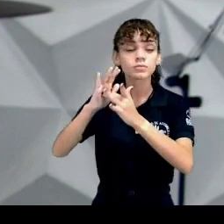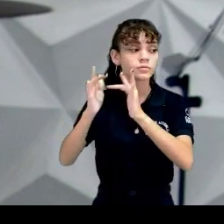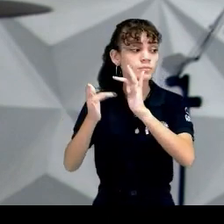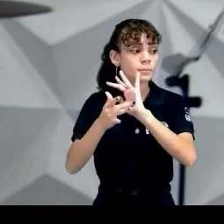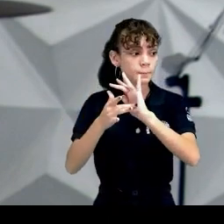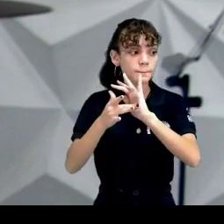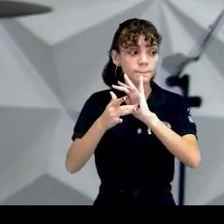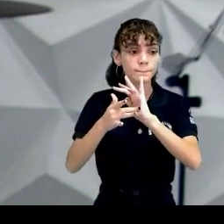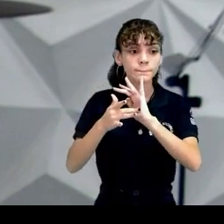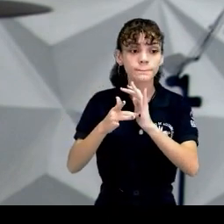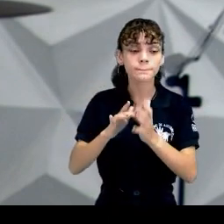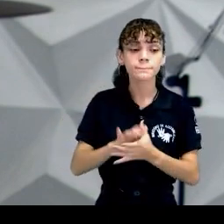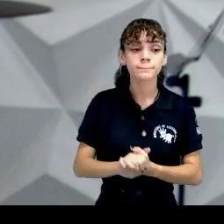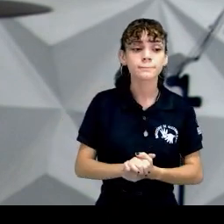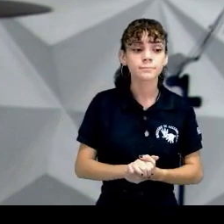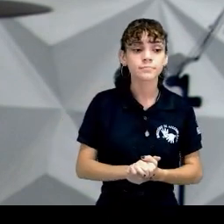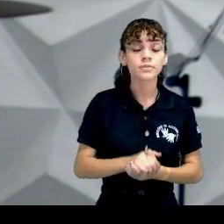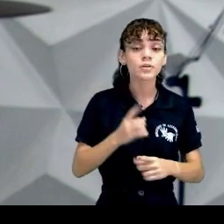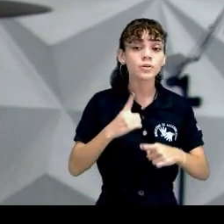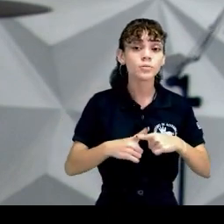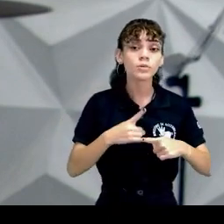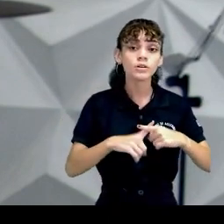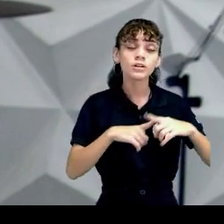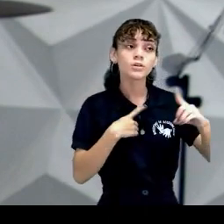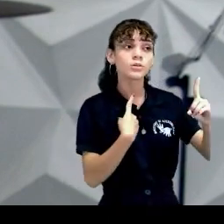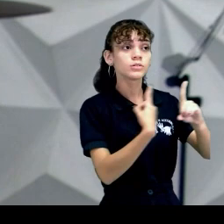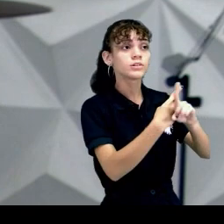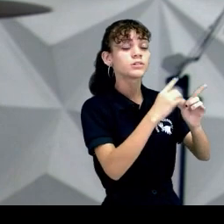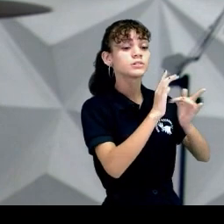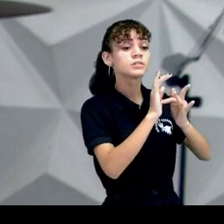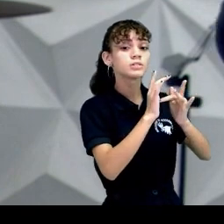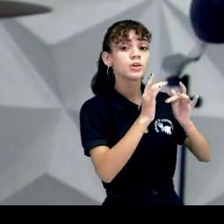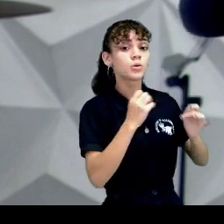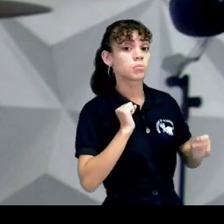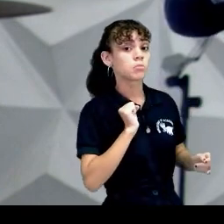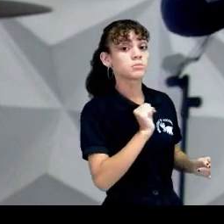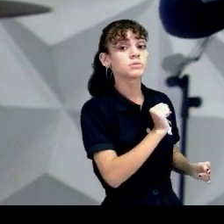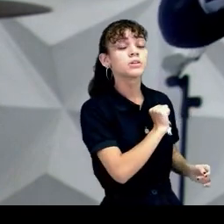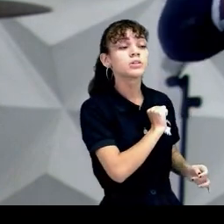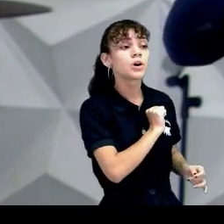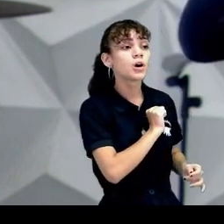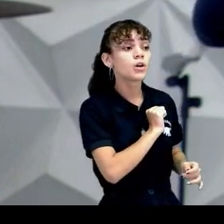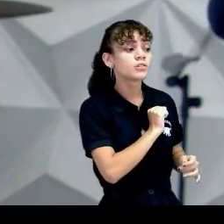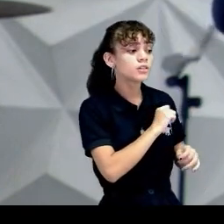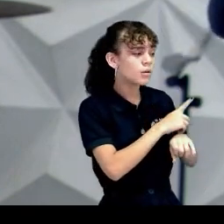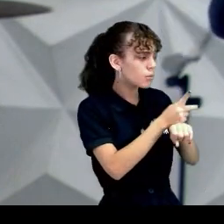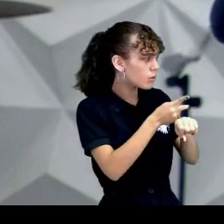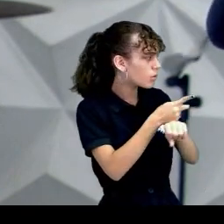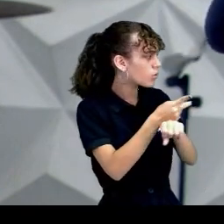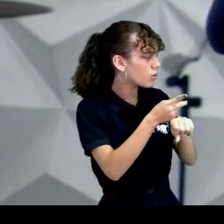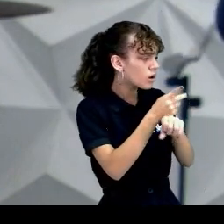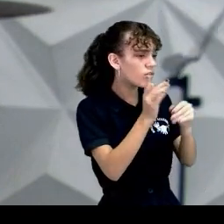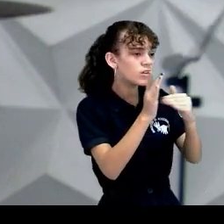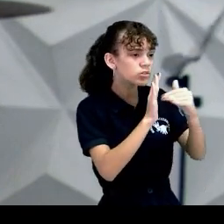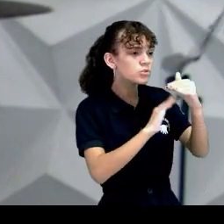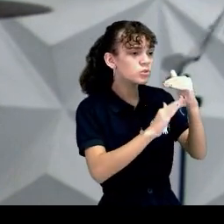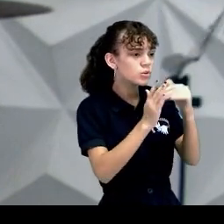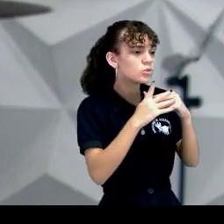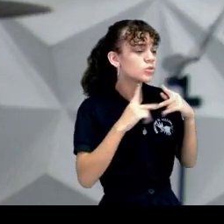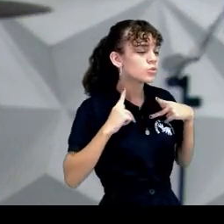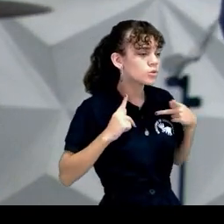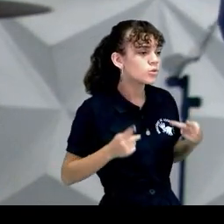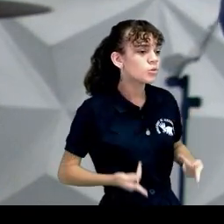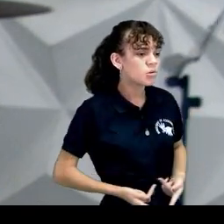fiscal sanitarista também. Ele tinha esse papel de, olha, dar um laudo, sabe? Olha, está curado, pode voltar